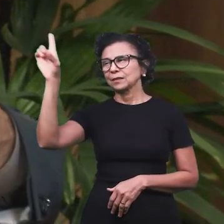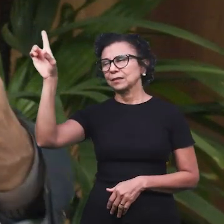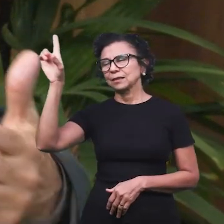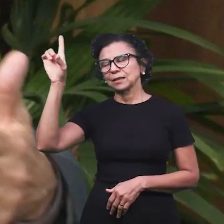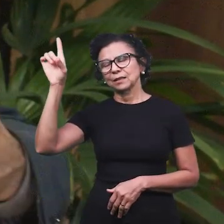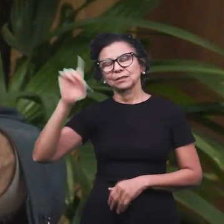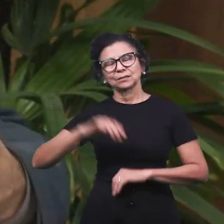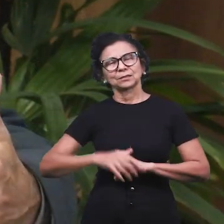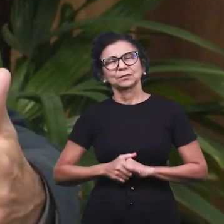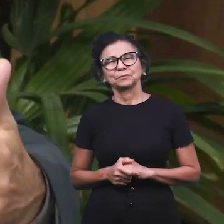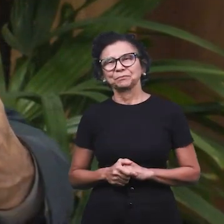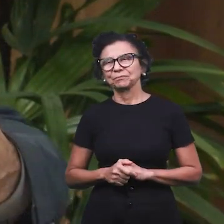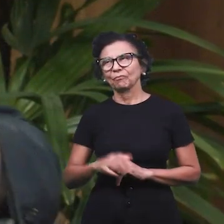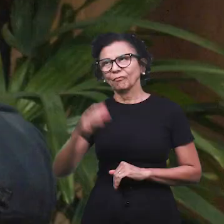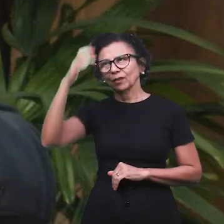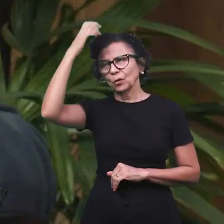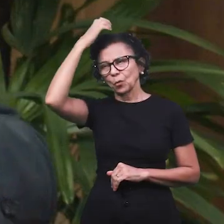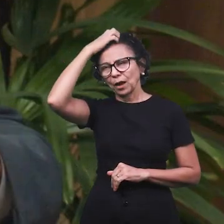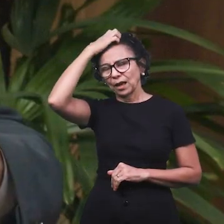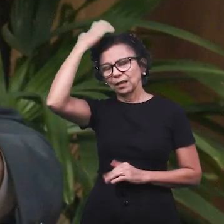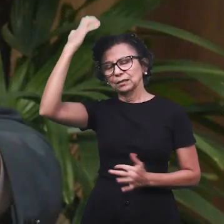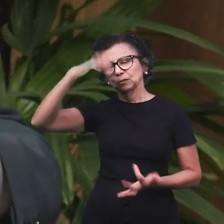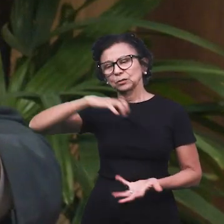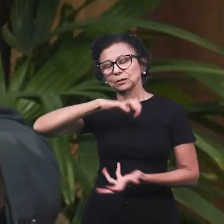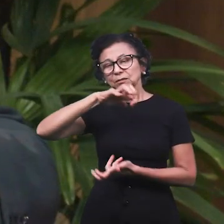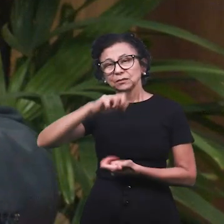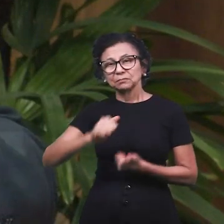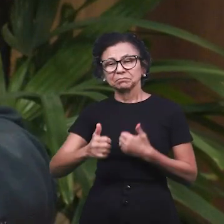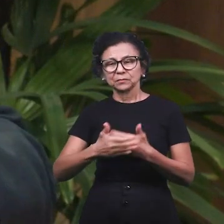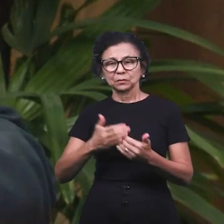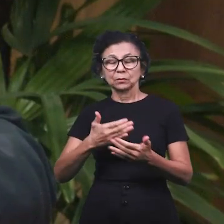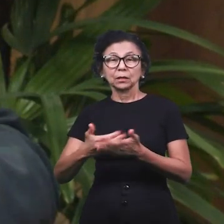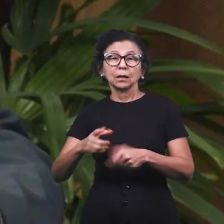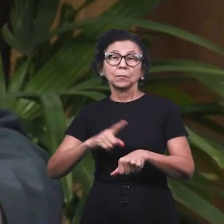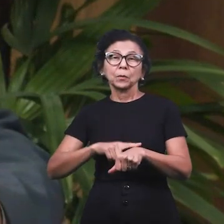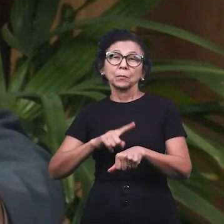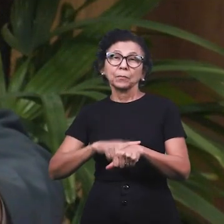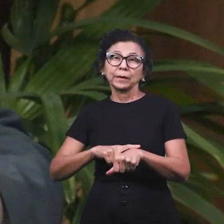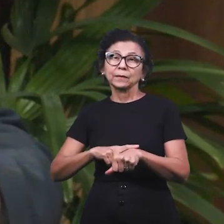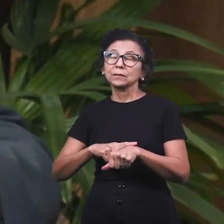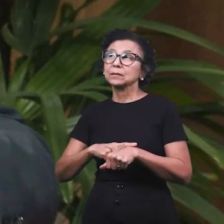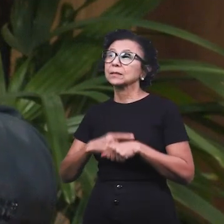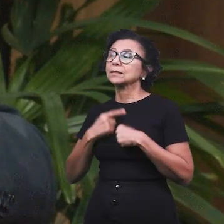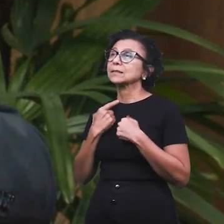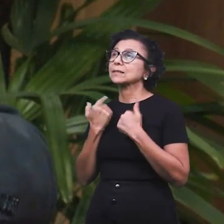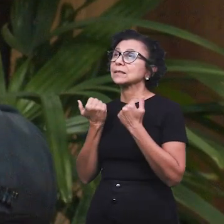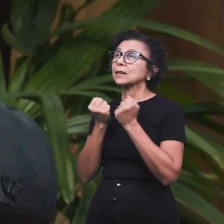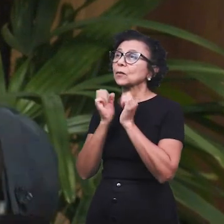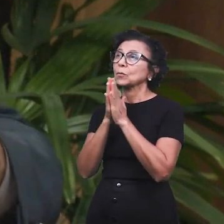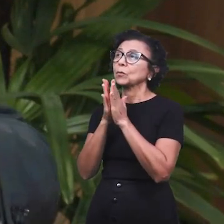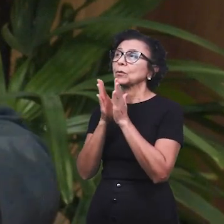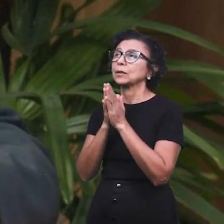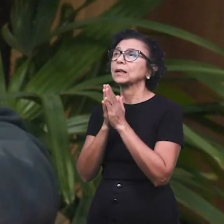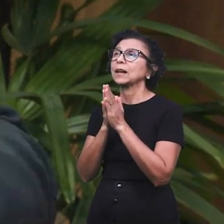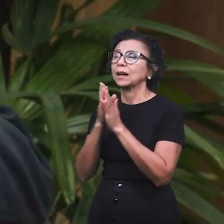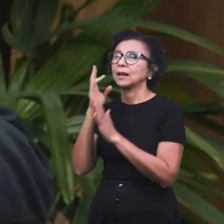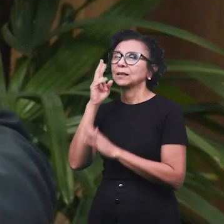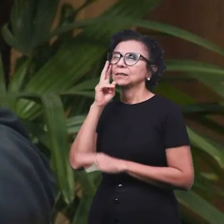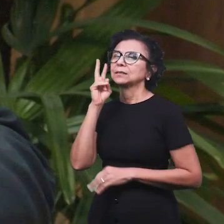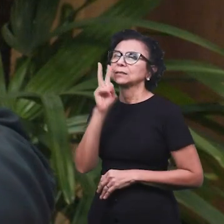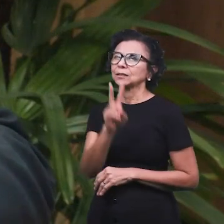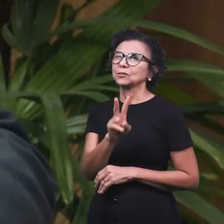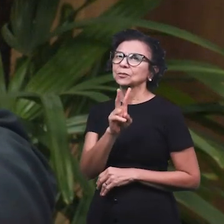Ele é o Rei do Universo, mas a qualquer momento que você quer falar com Ele, Ele está à